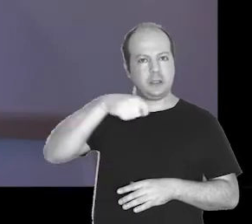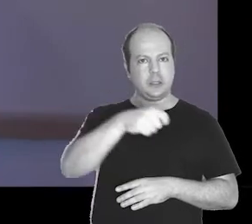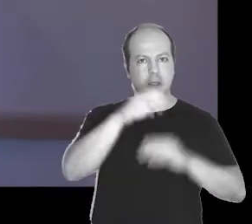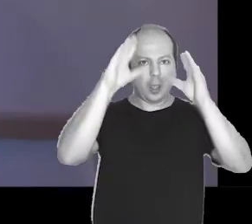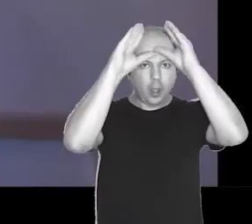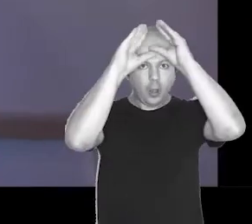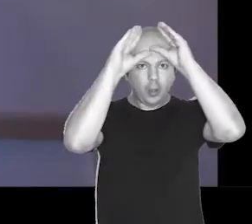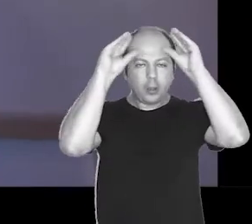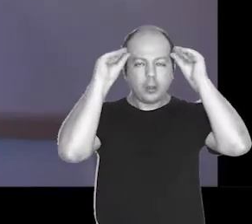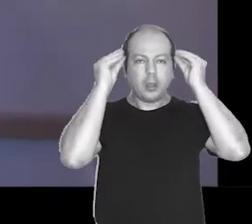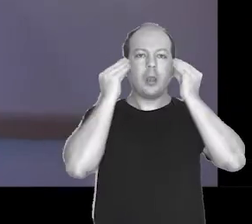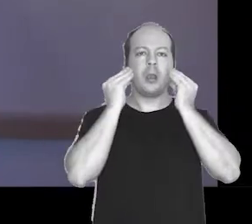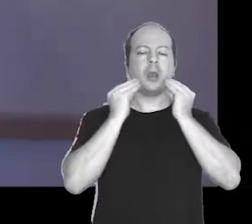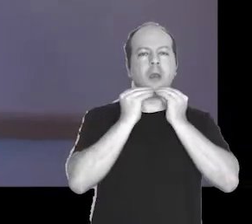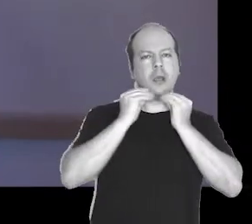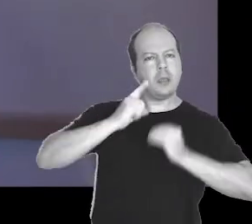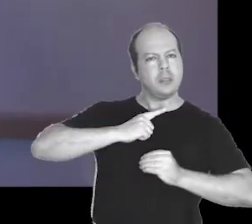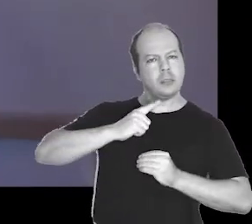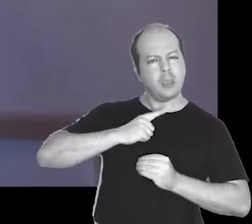atenção do leitor